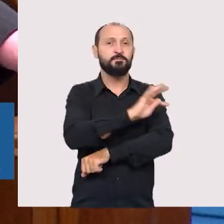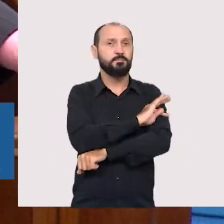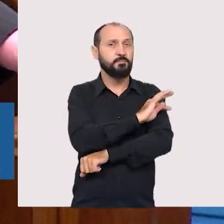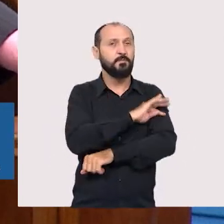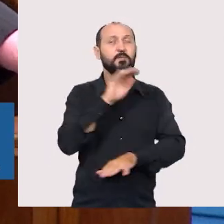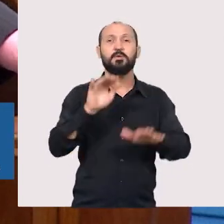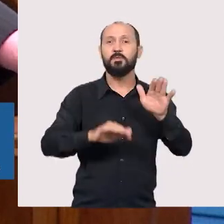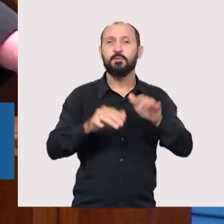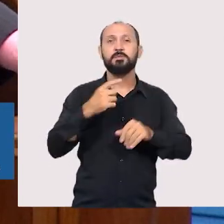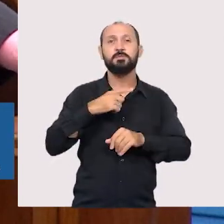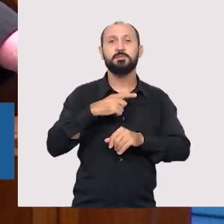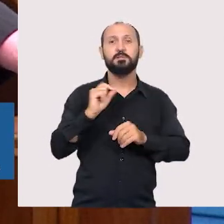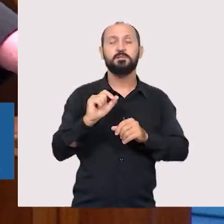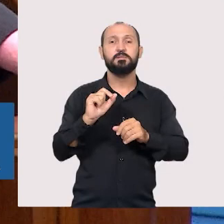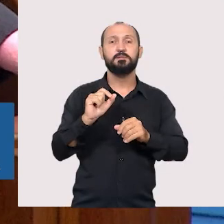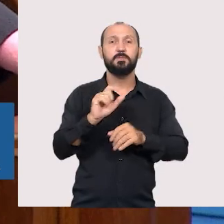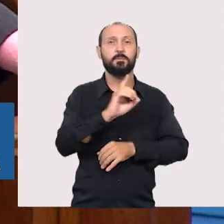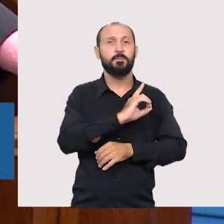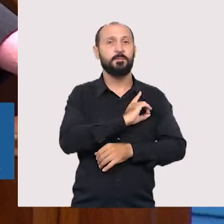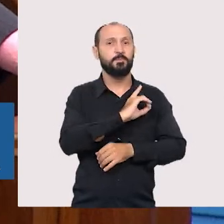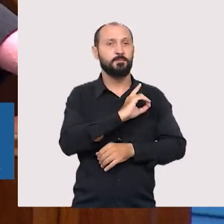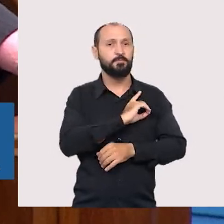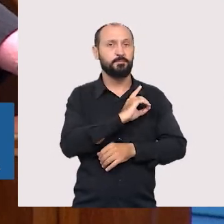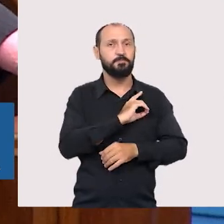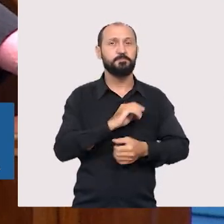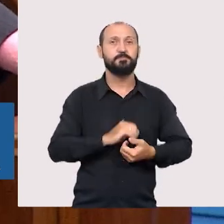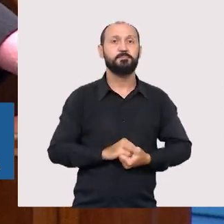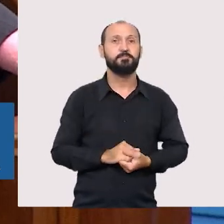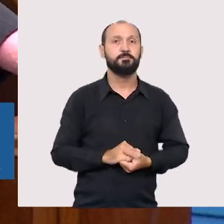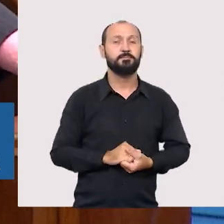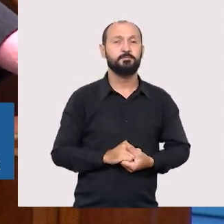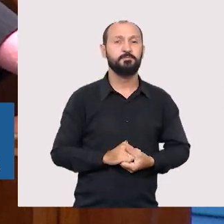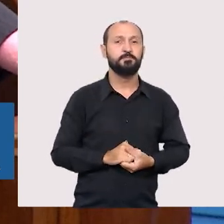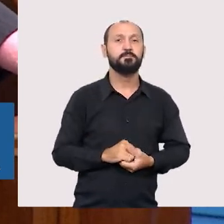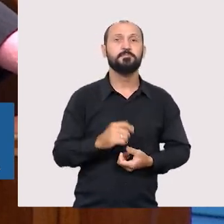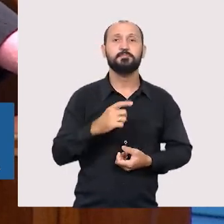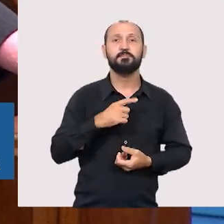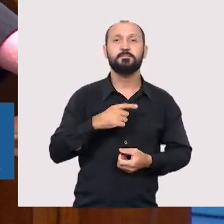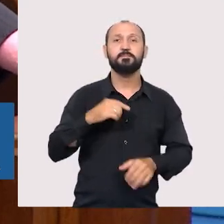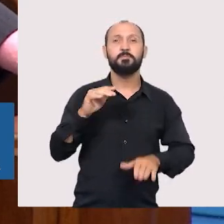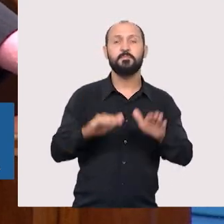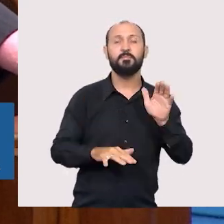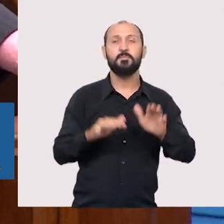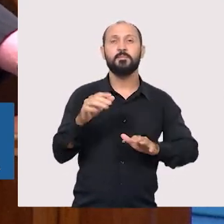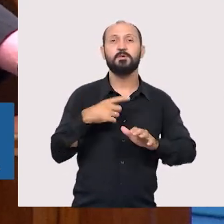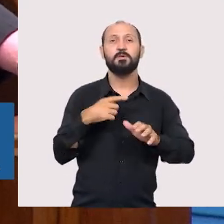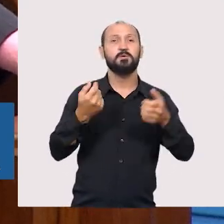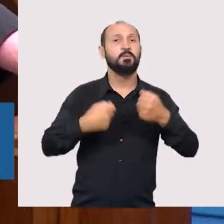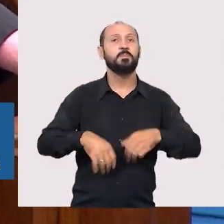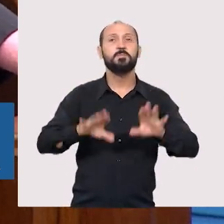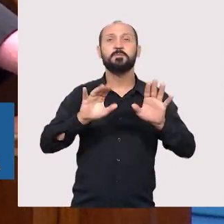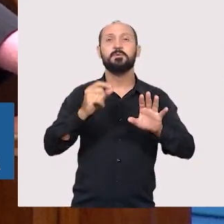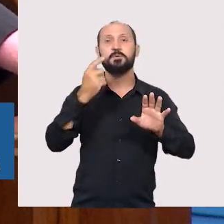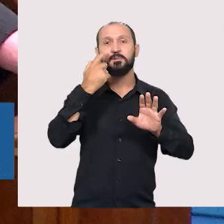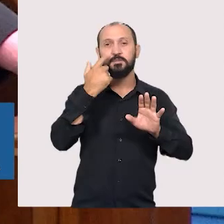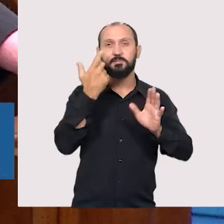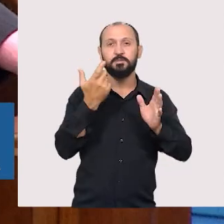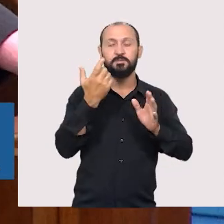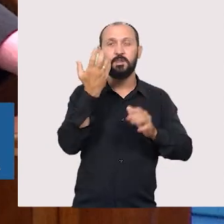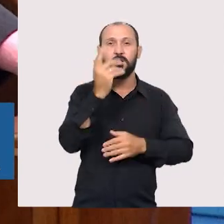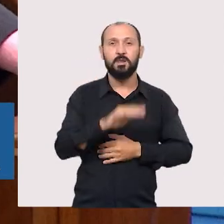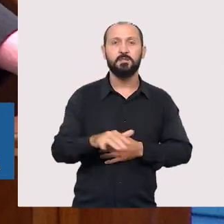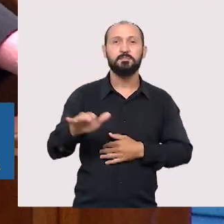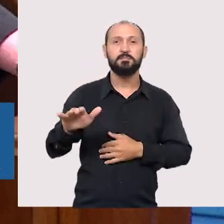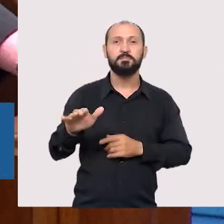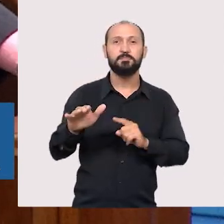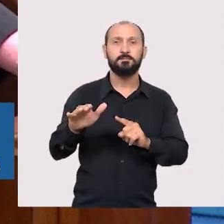gente fizesse isso de forma técnica qualificada, certamente a gente teria as delegacias menos sobrecarregadas, né, delegada? A gente teria talvez até a